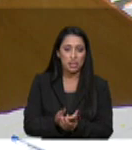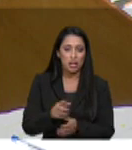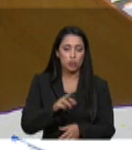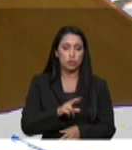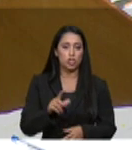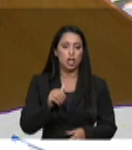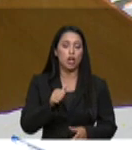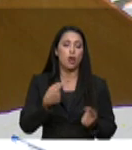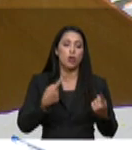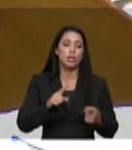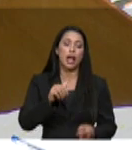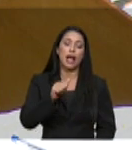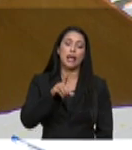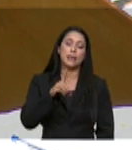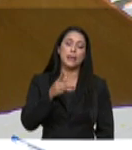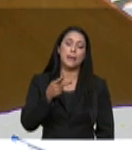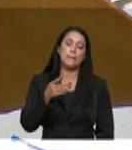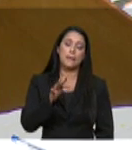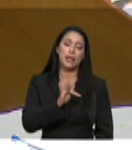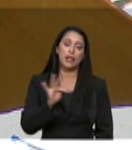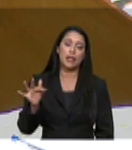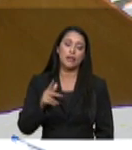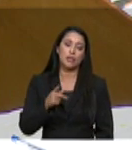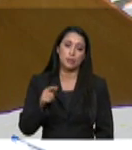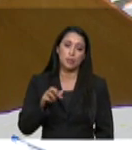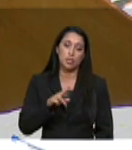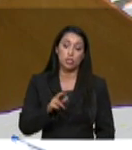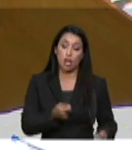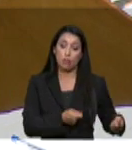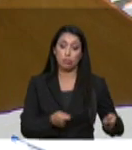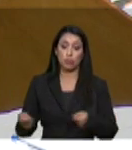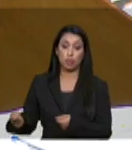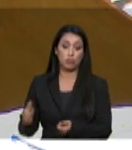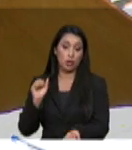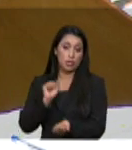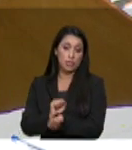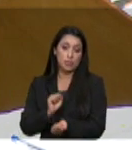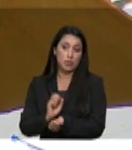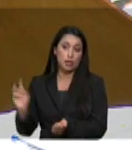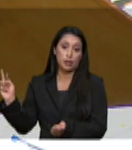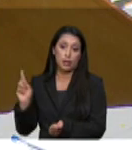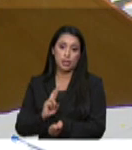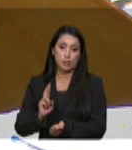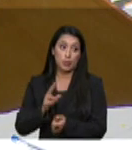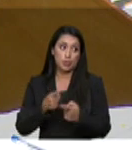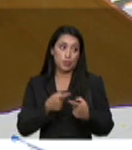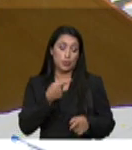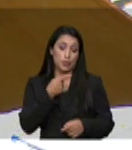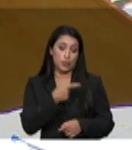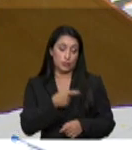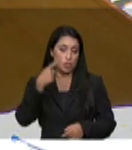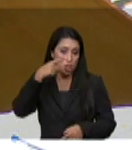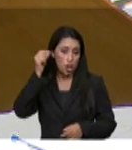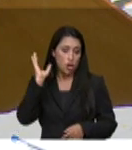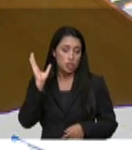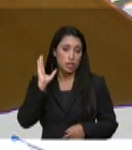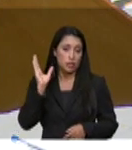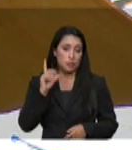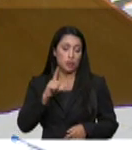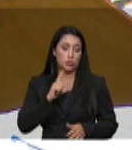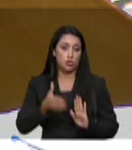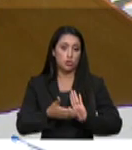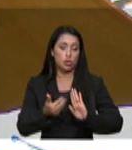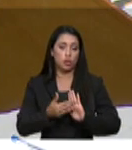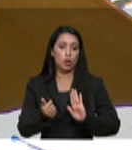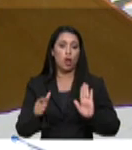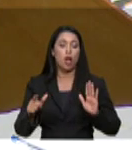descumprimento de preceito lá metais lá DPS na propriedade Doria Geral da República E tá lá estou aguardando a resposta porque você rosa vermelha usurpou a